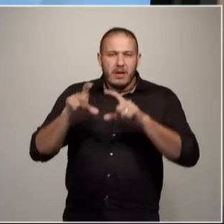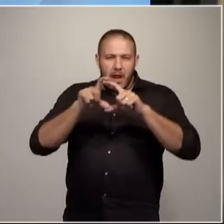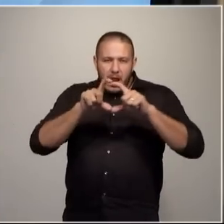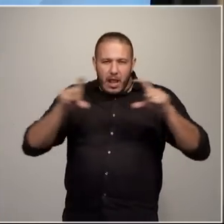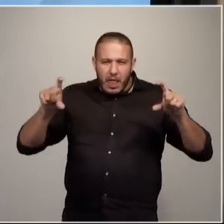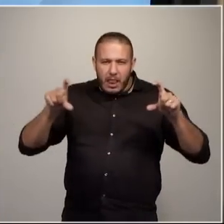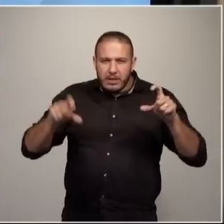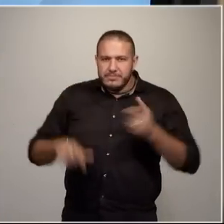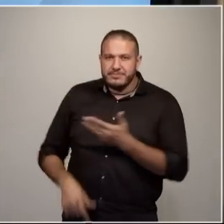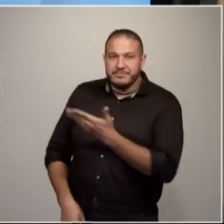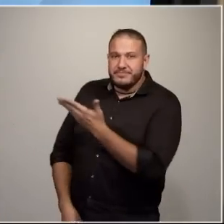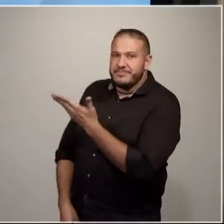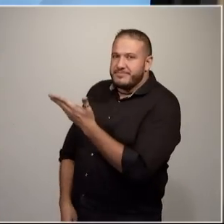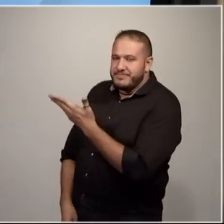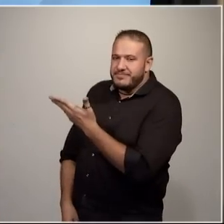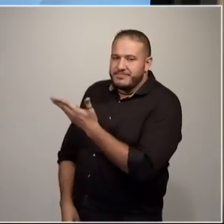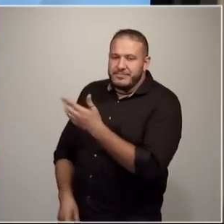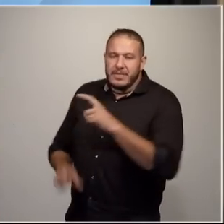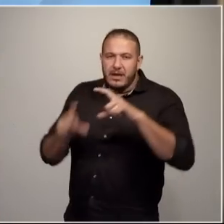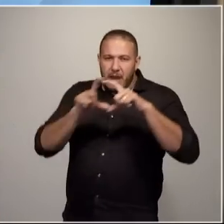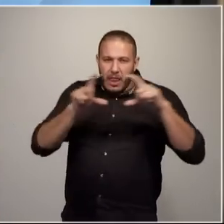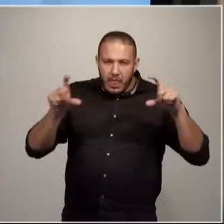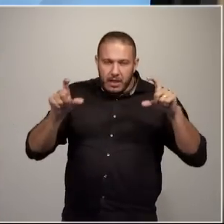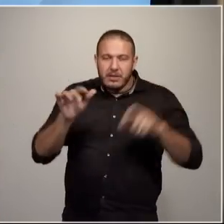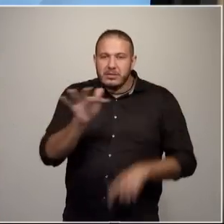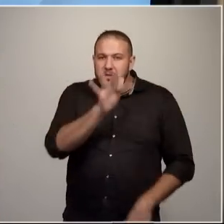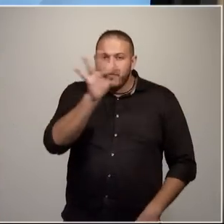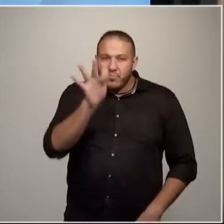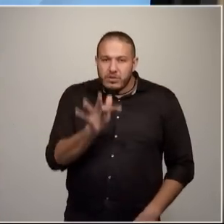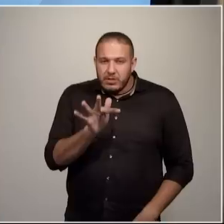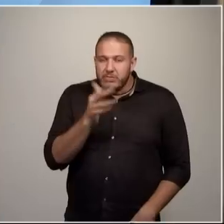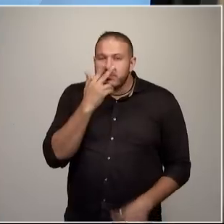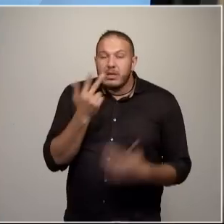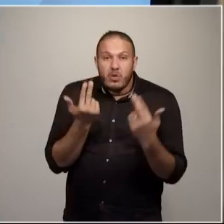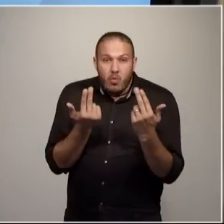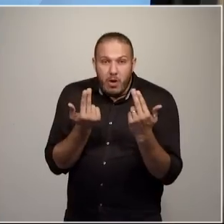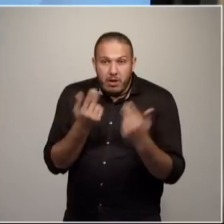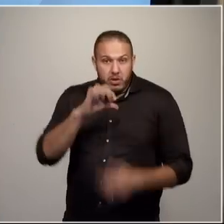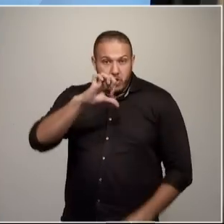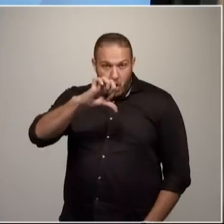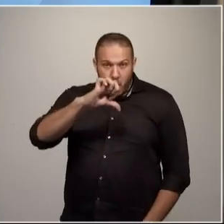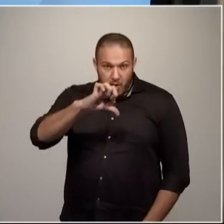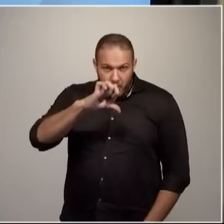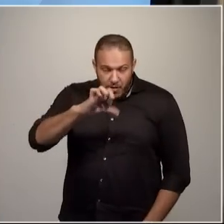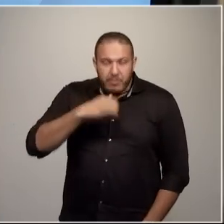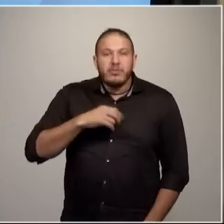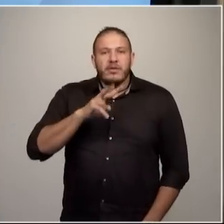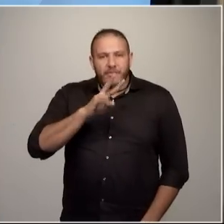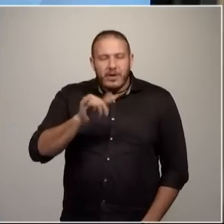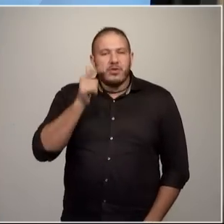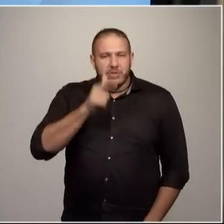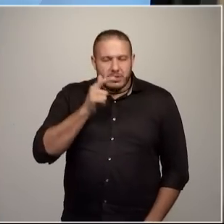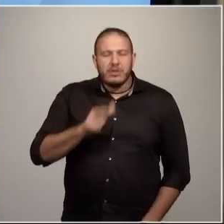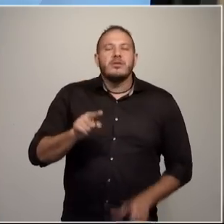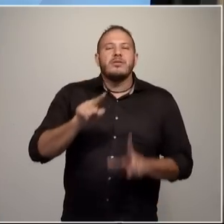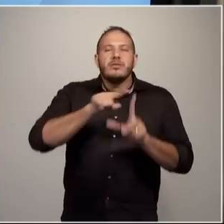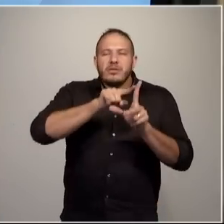se eu fizer esta função igualada a 9, eu vou ter a curva de